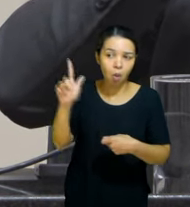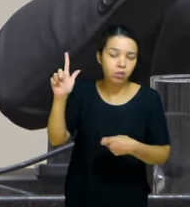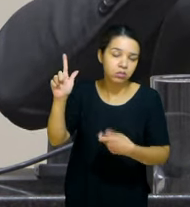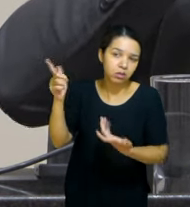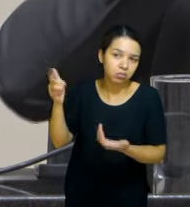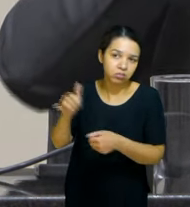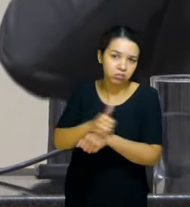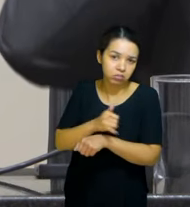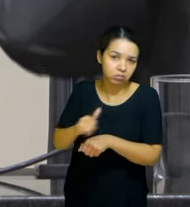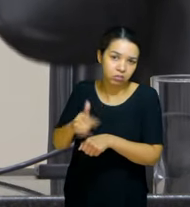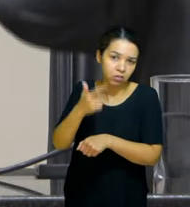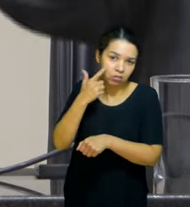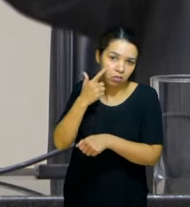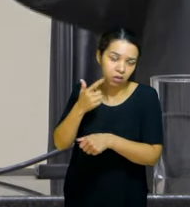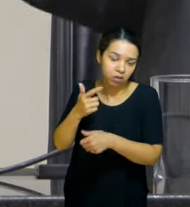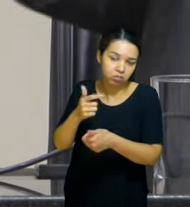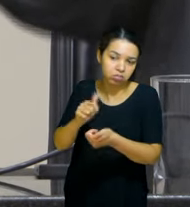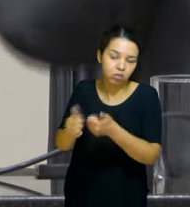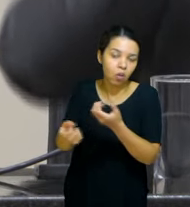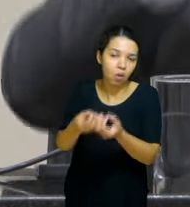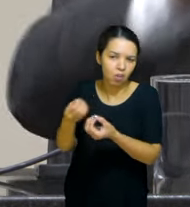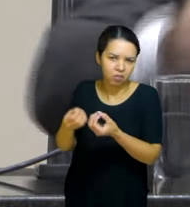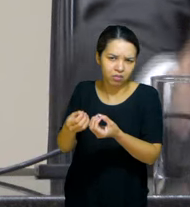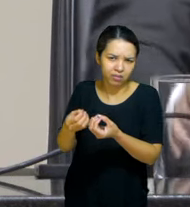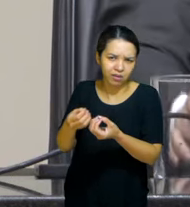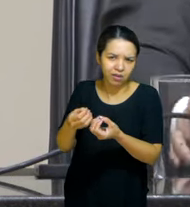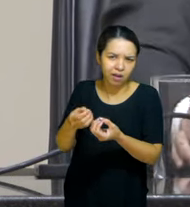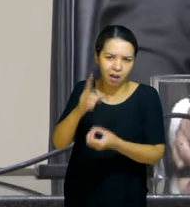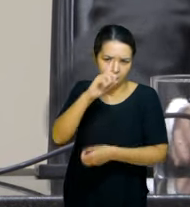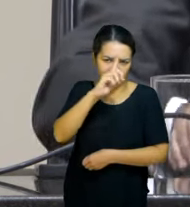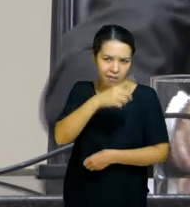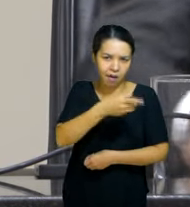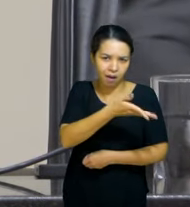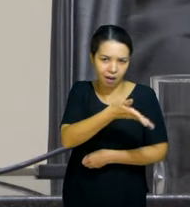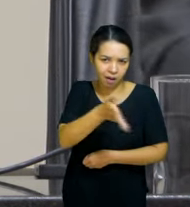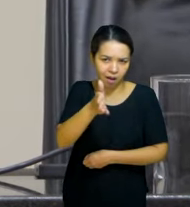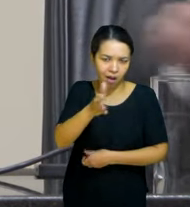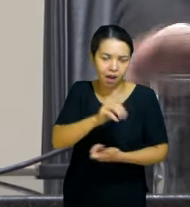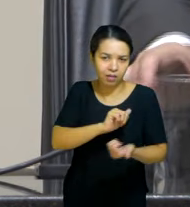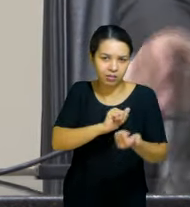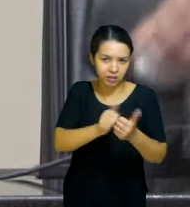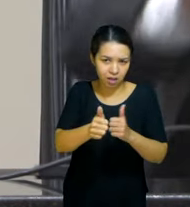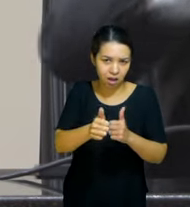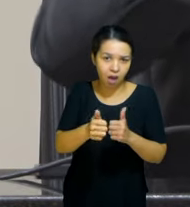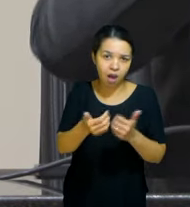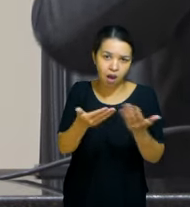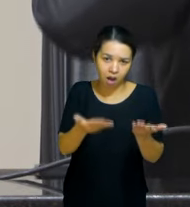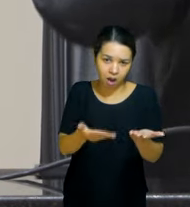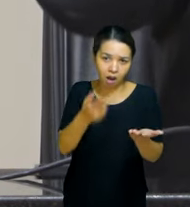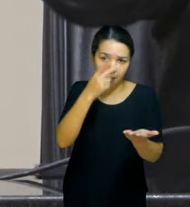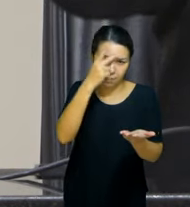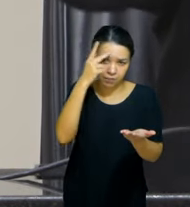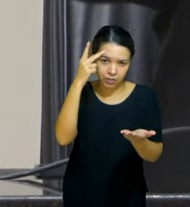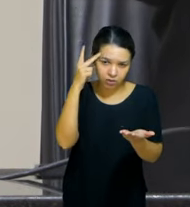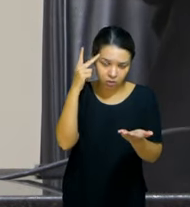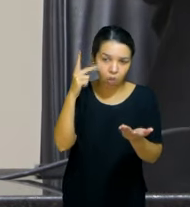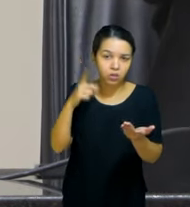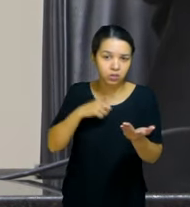atividade acontecesse. Agora, mandar os atletas, já são pessoas com